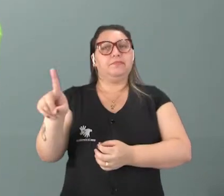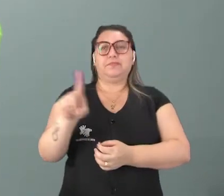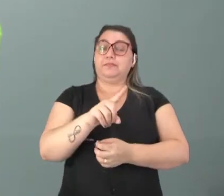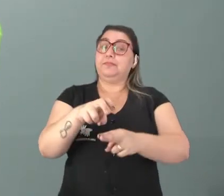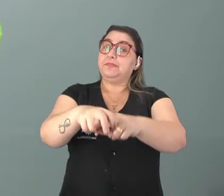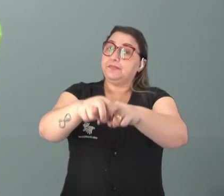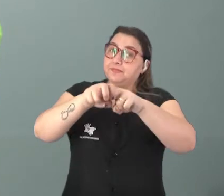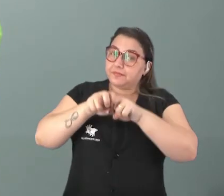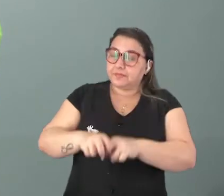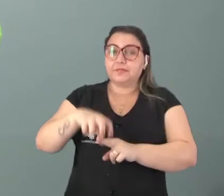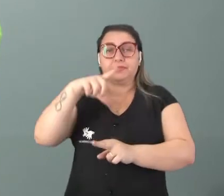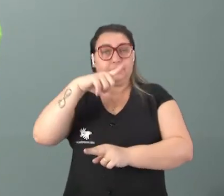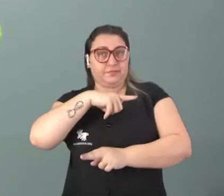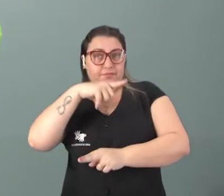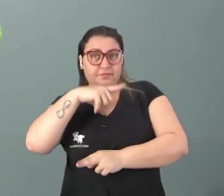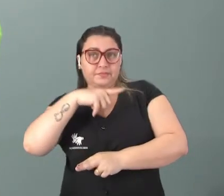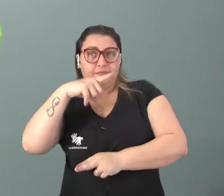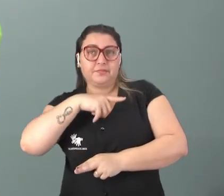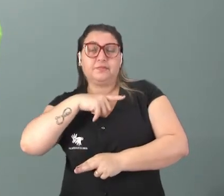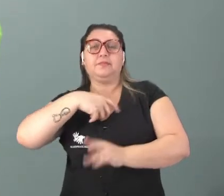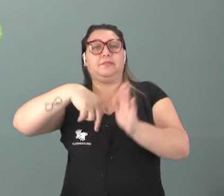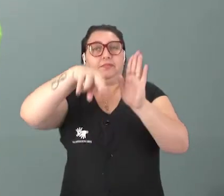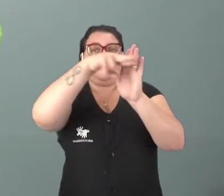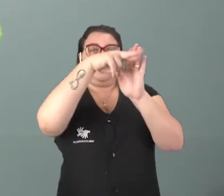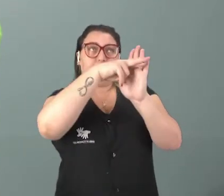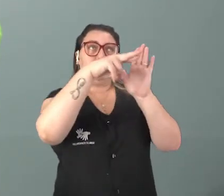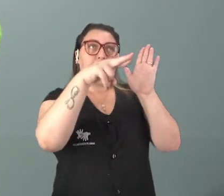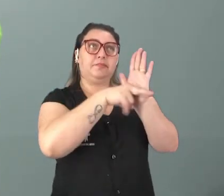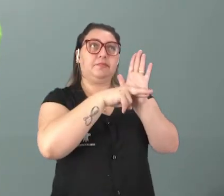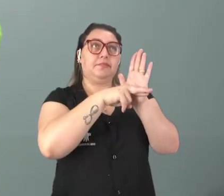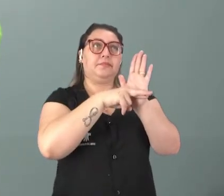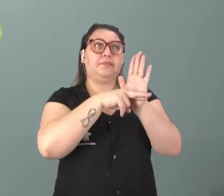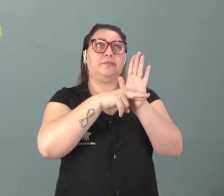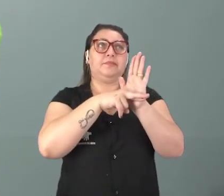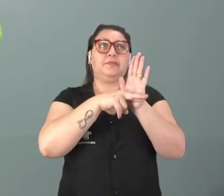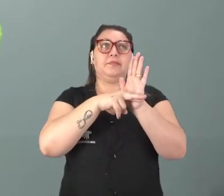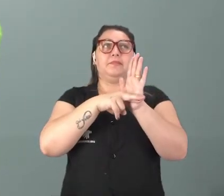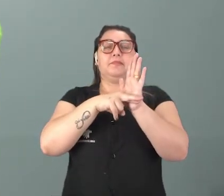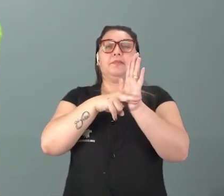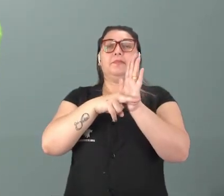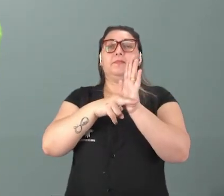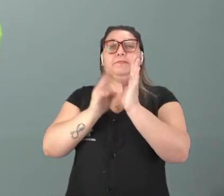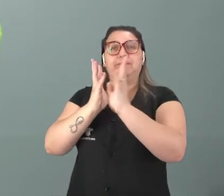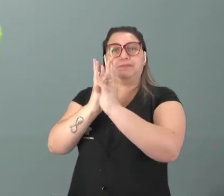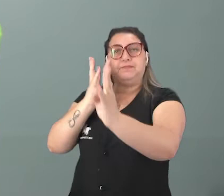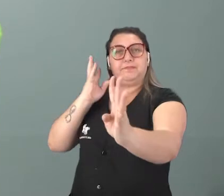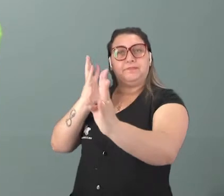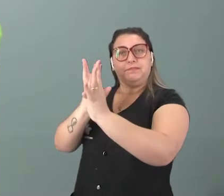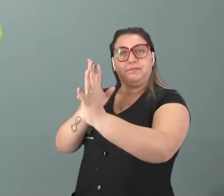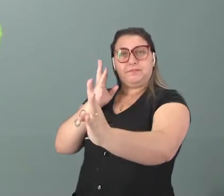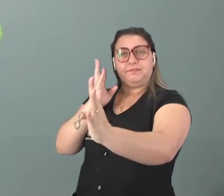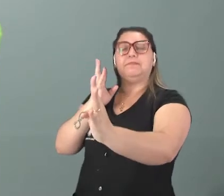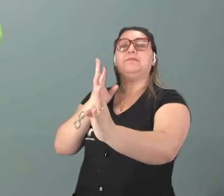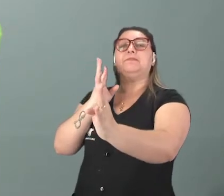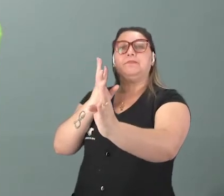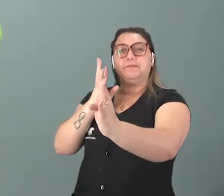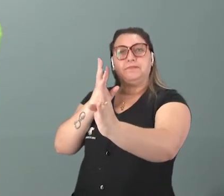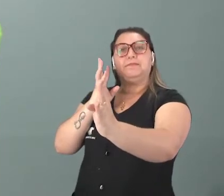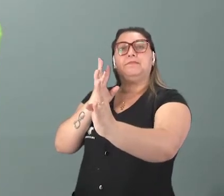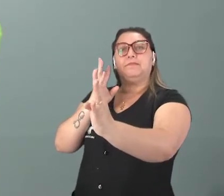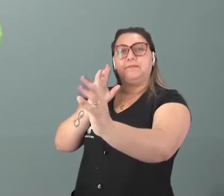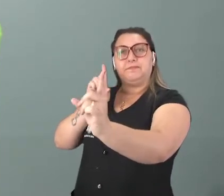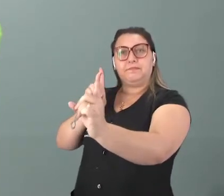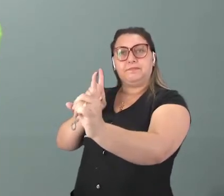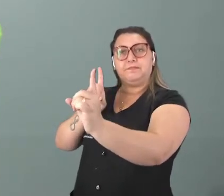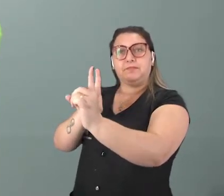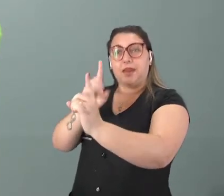por isso que tem as regras, né? Que todos têm que sair em filas, né, um atrás do outro,